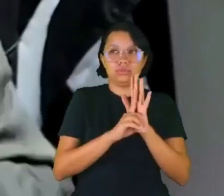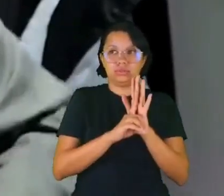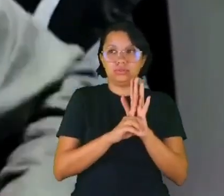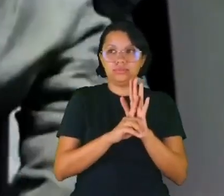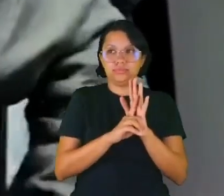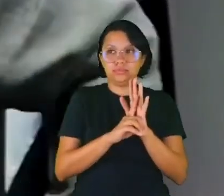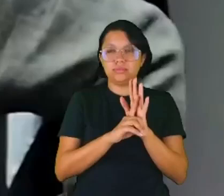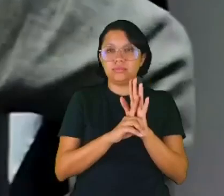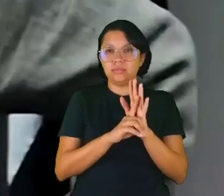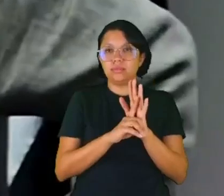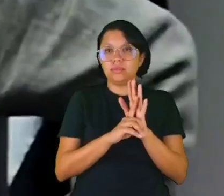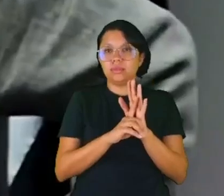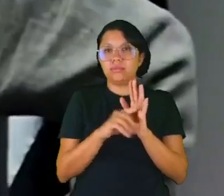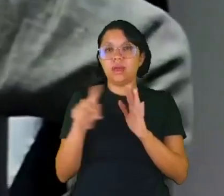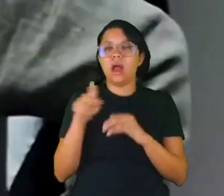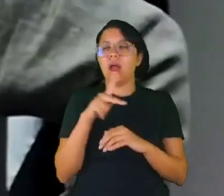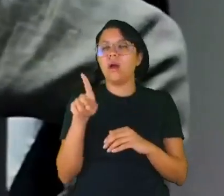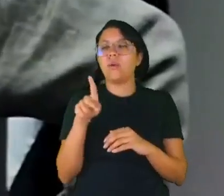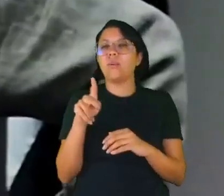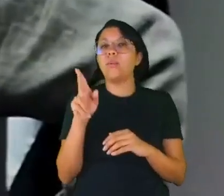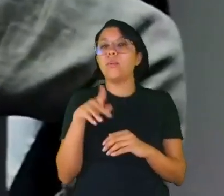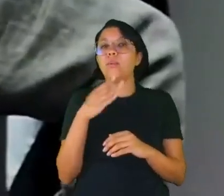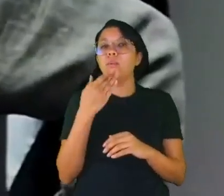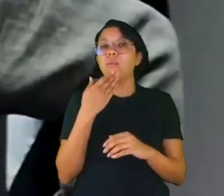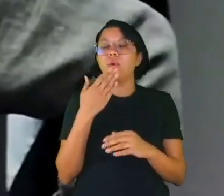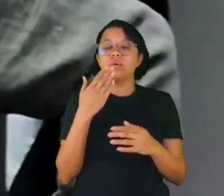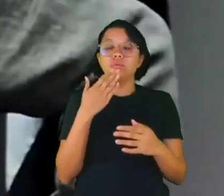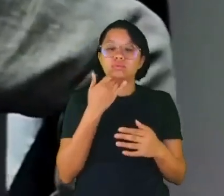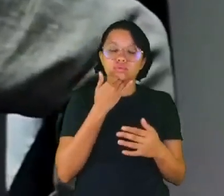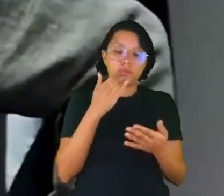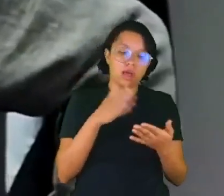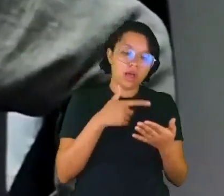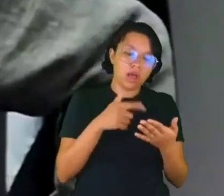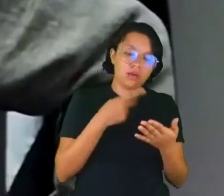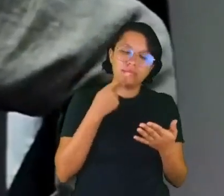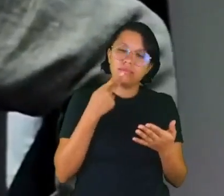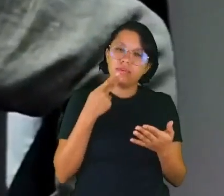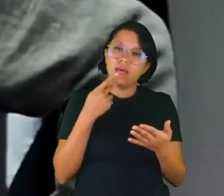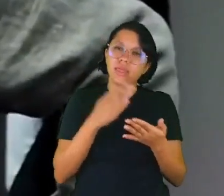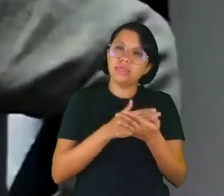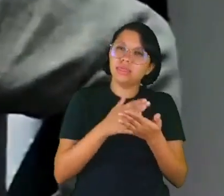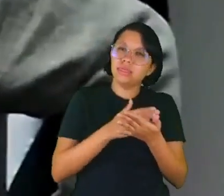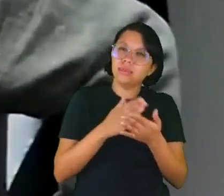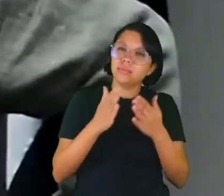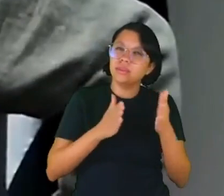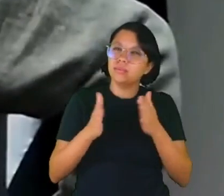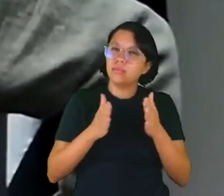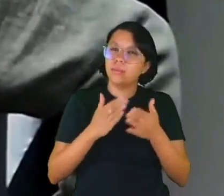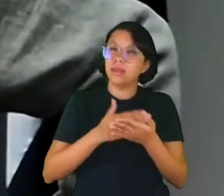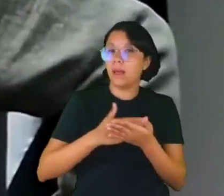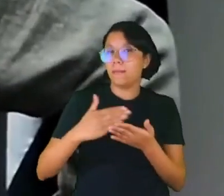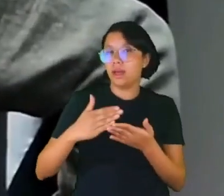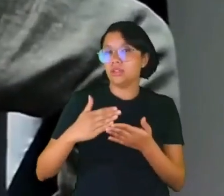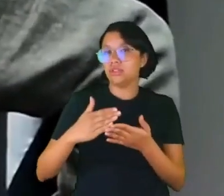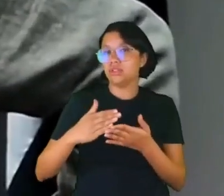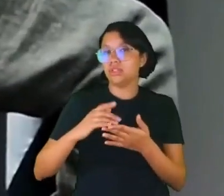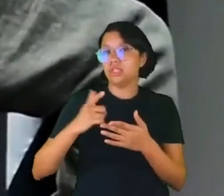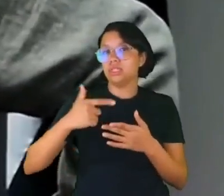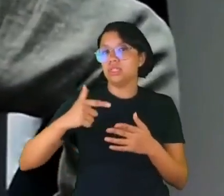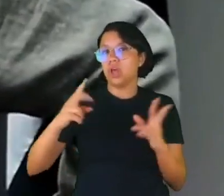Teresa Rudalvin fala para nós exatamente isso, ou seja, num dado momento, principalmente a partir da Segunda Guerra